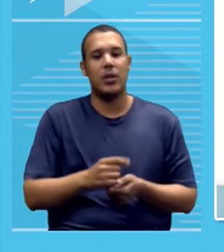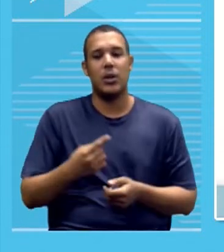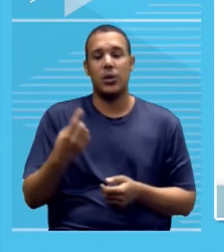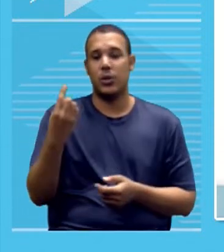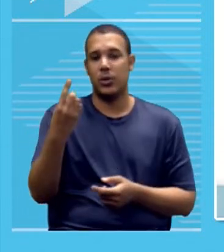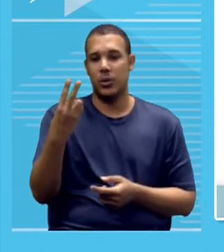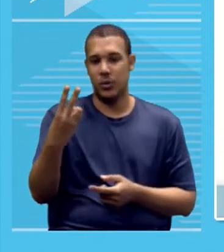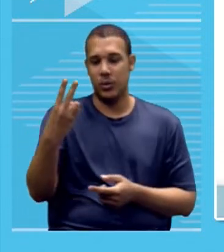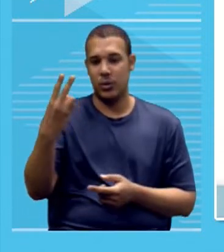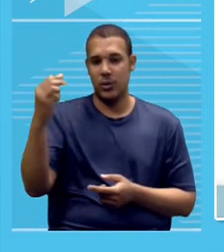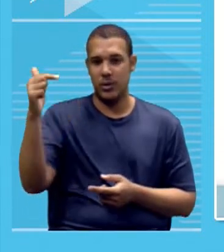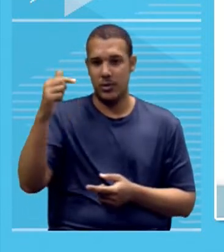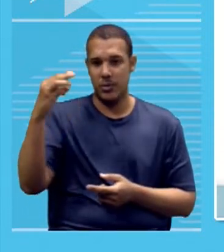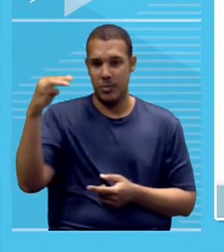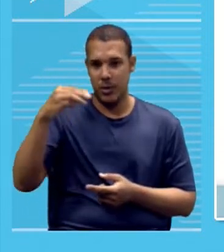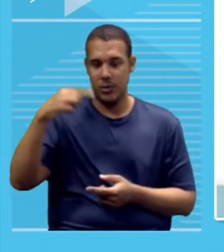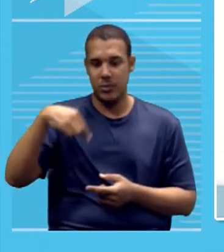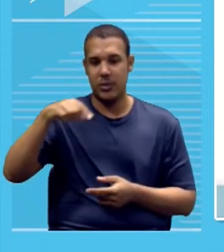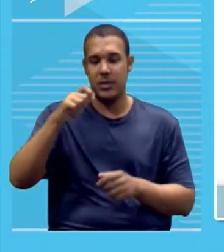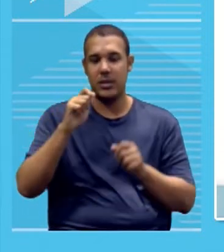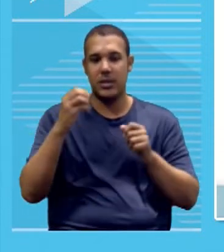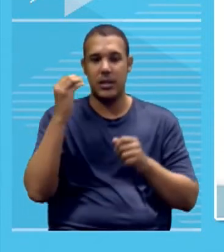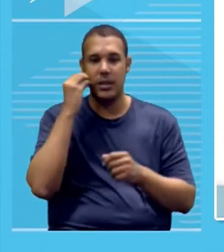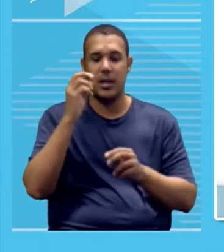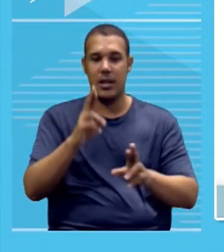2 minutinhos para que vocês possam tentar a questão.